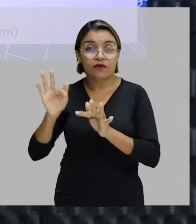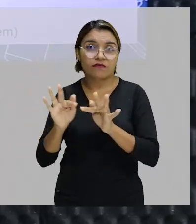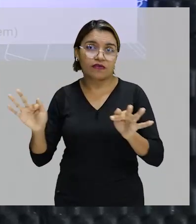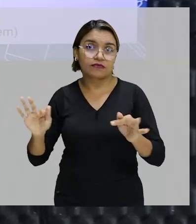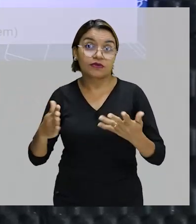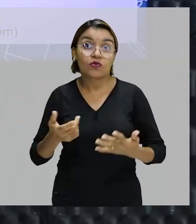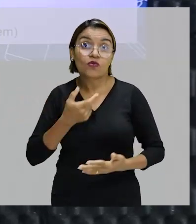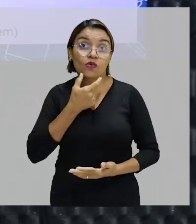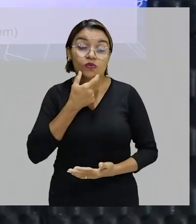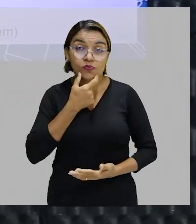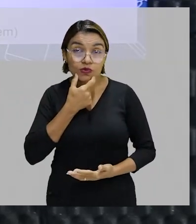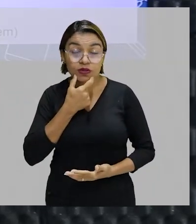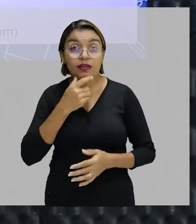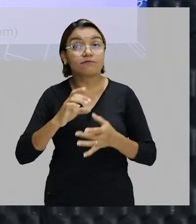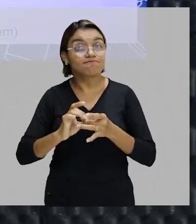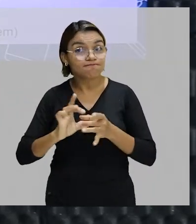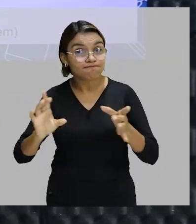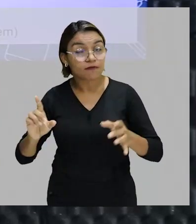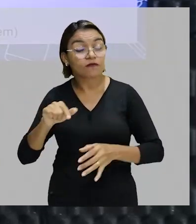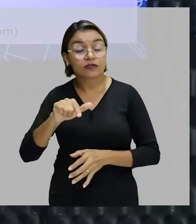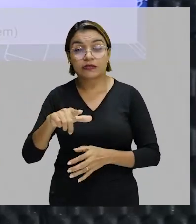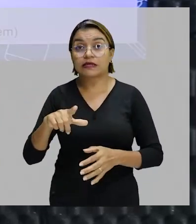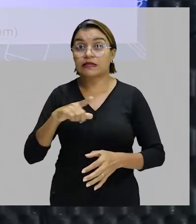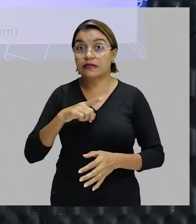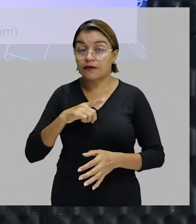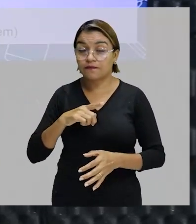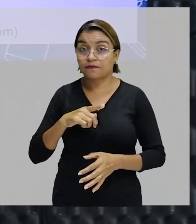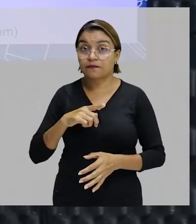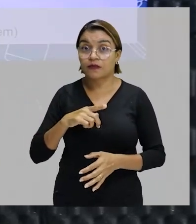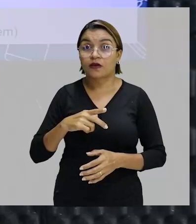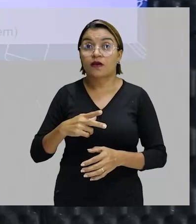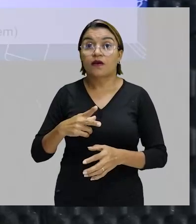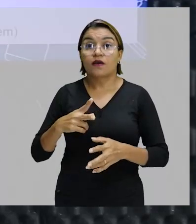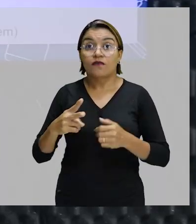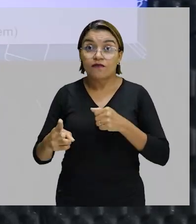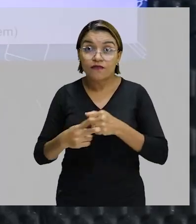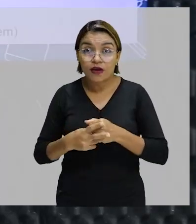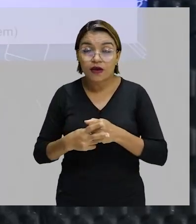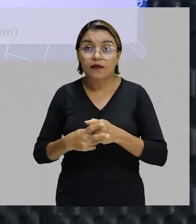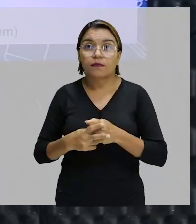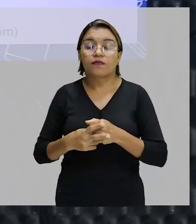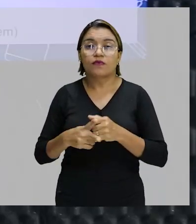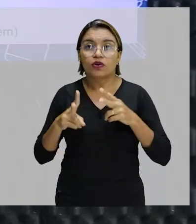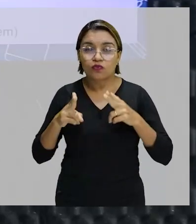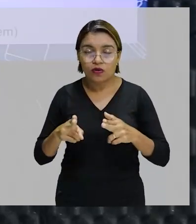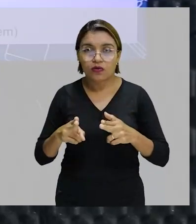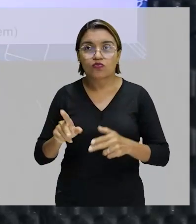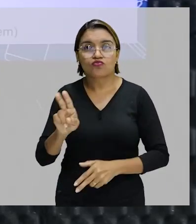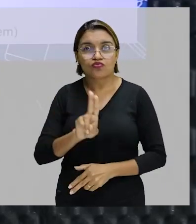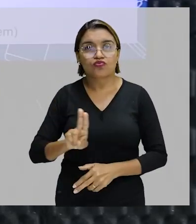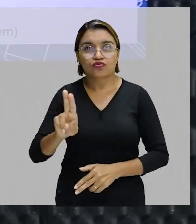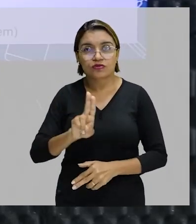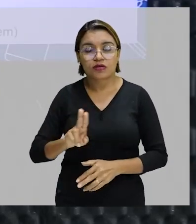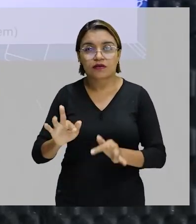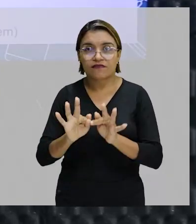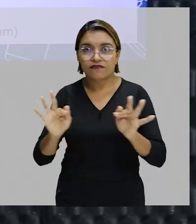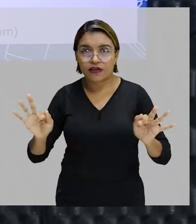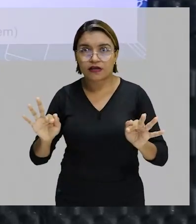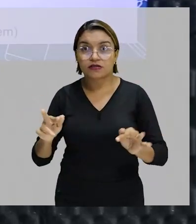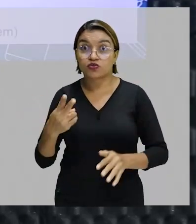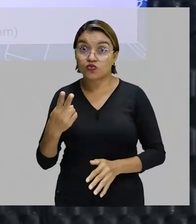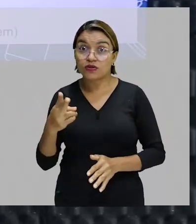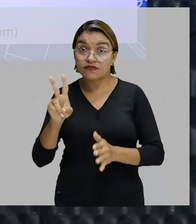inglês permite isso, que você tenha o mesmo verbo utilizado duas vezes na mesma frase. Qual